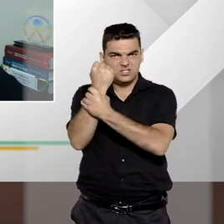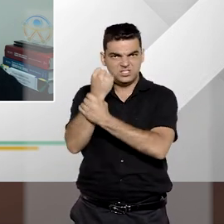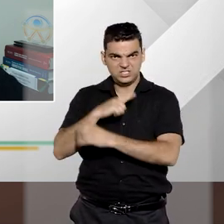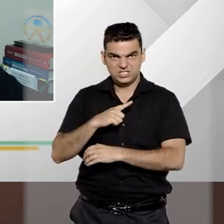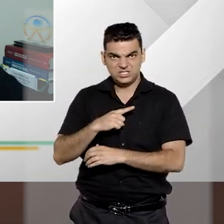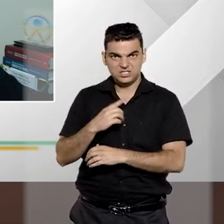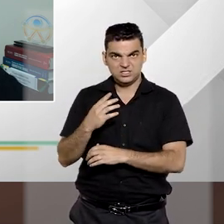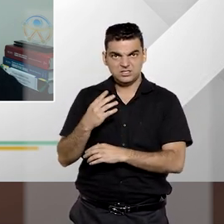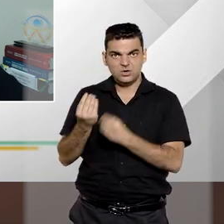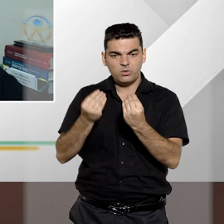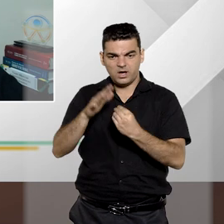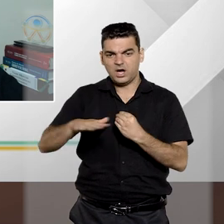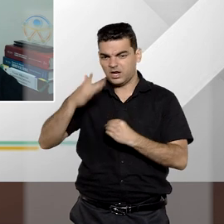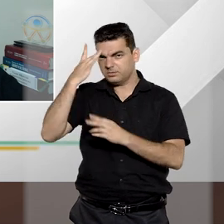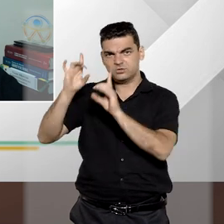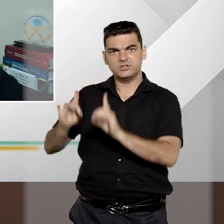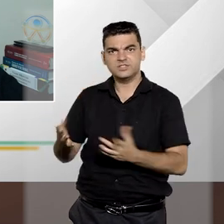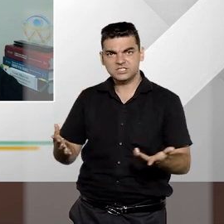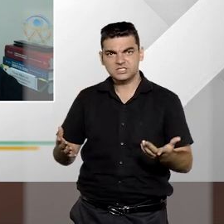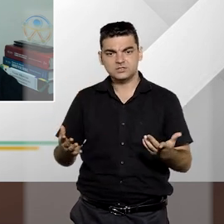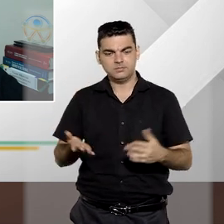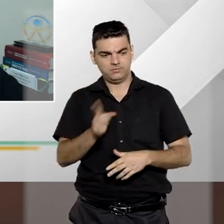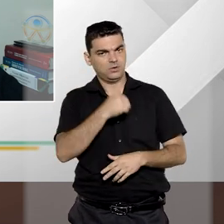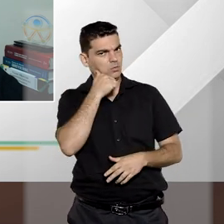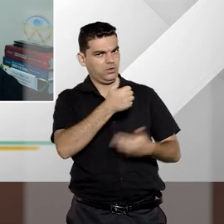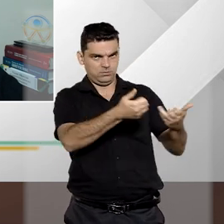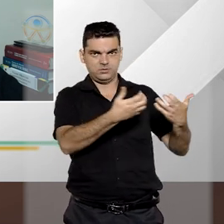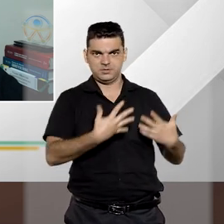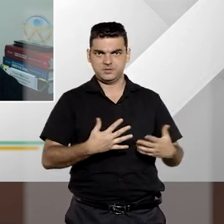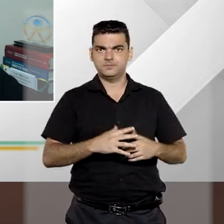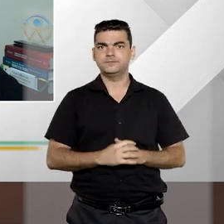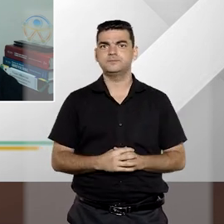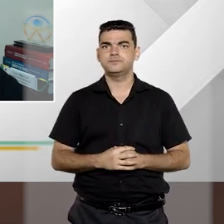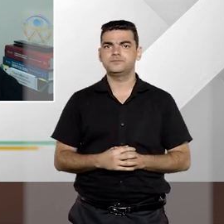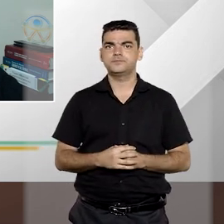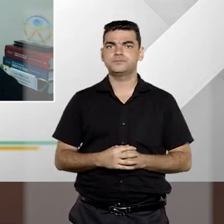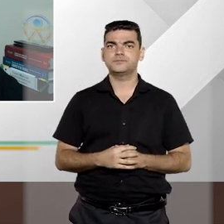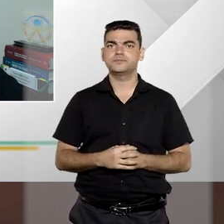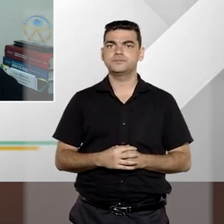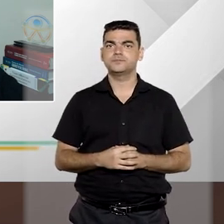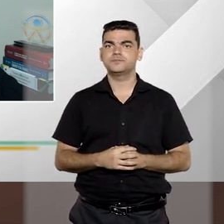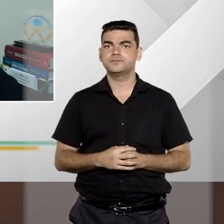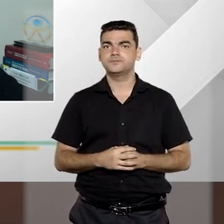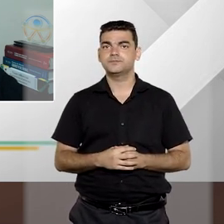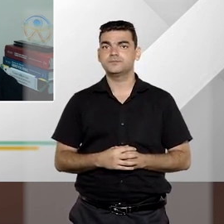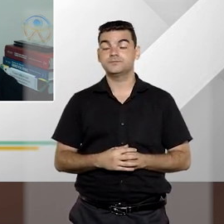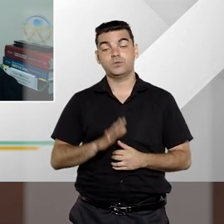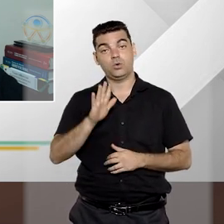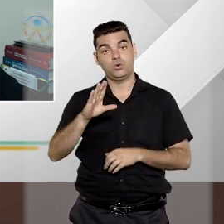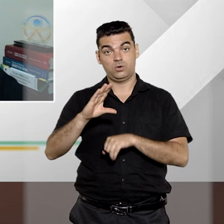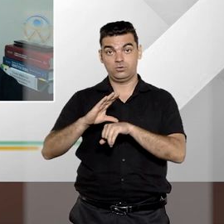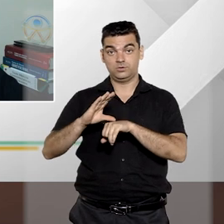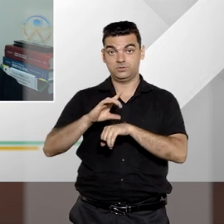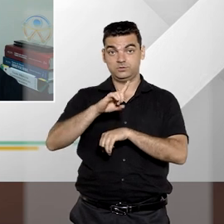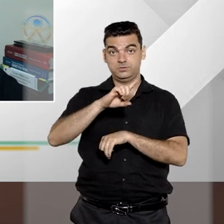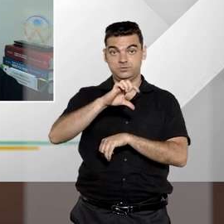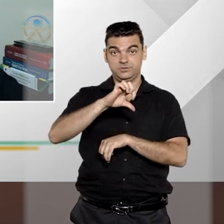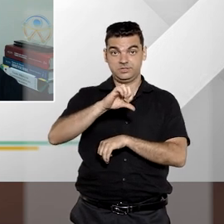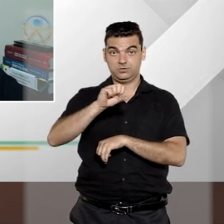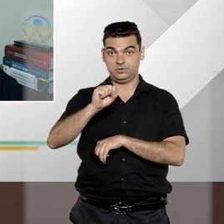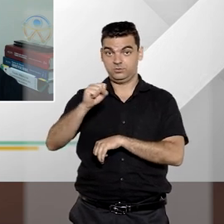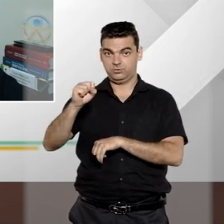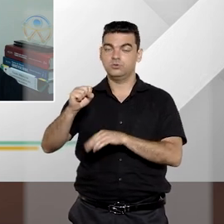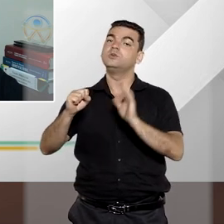os direitos desse segmento da sociedade. Marcela Furst, por favor. A nossa Constituição de 1988, ela